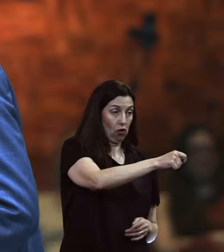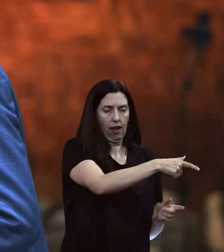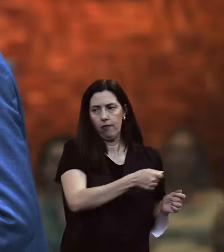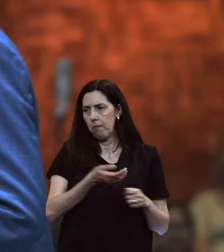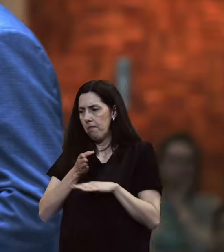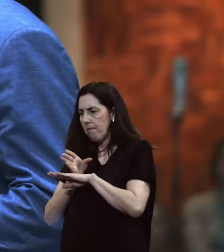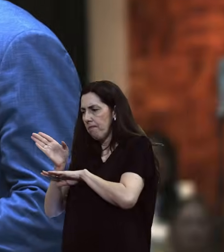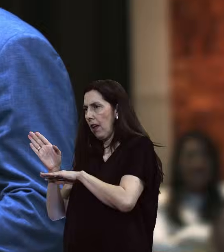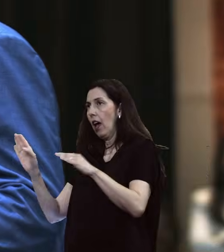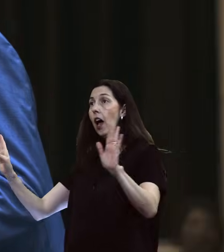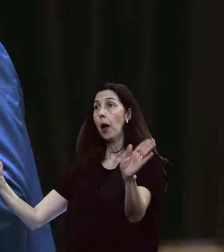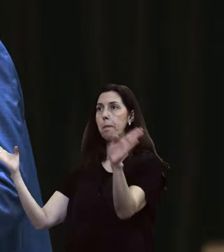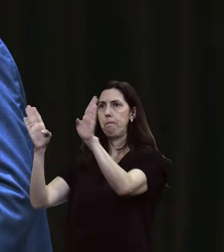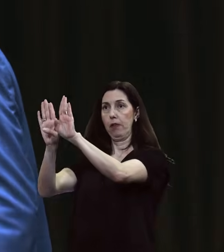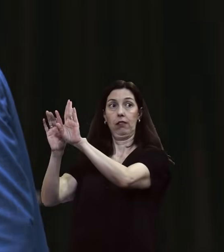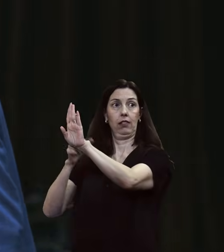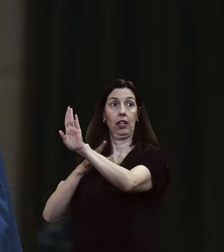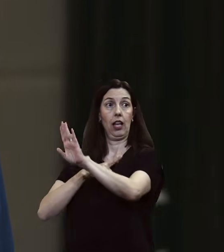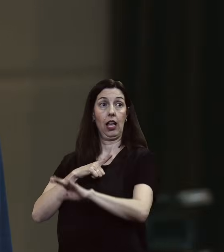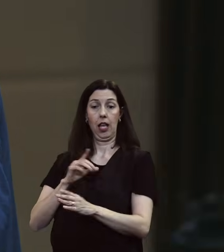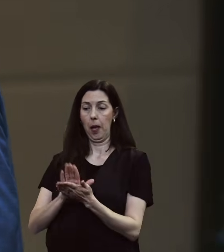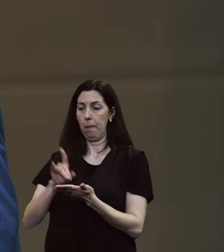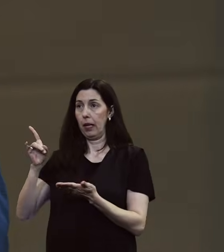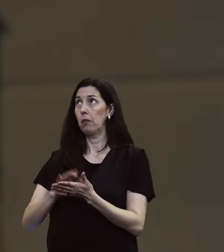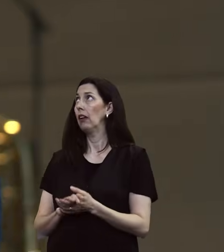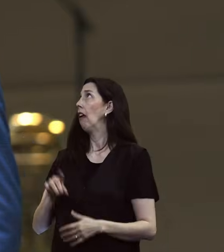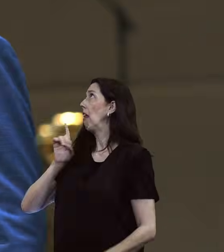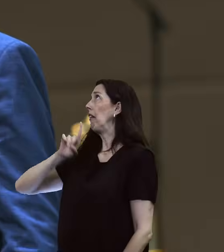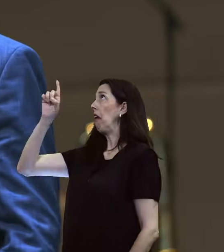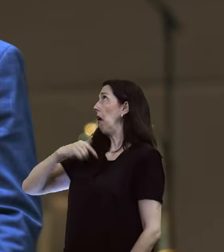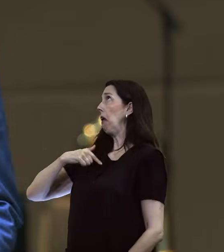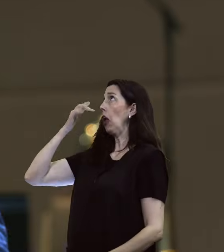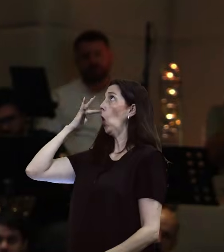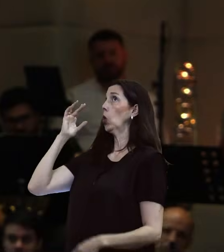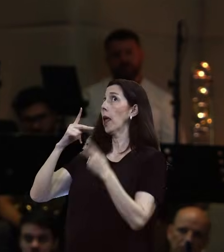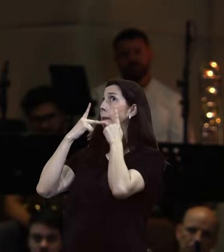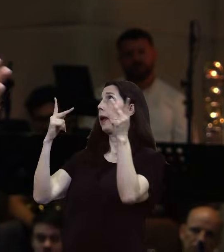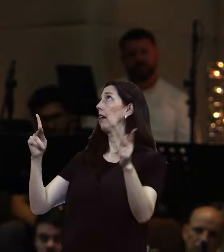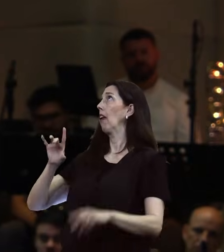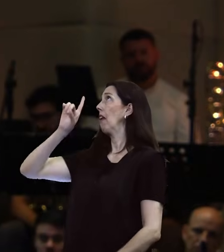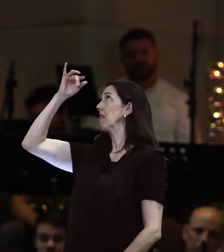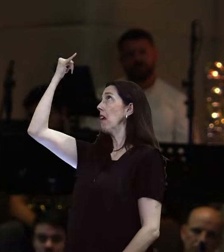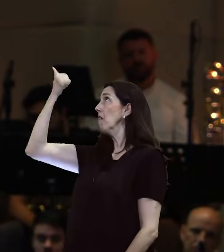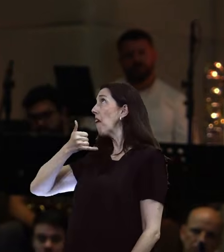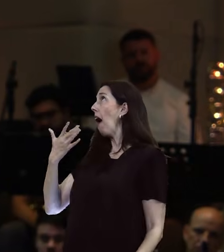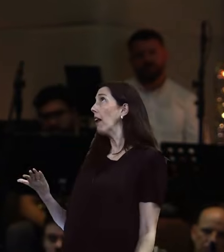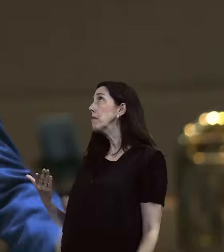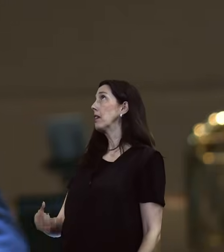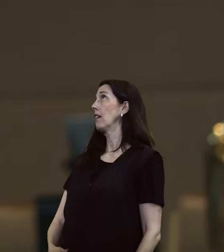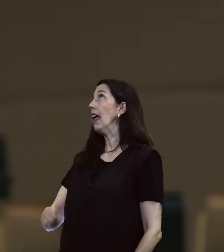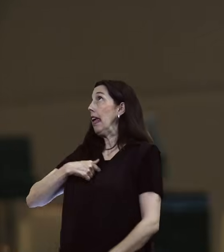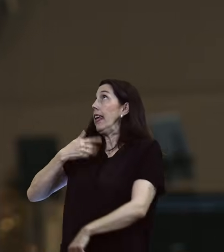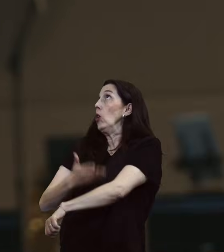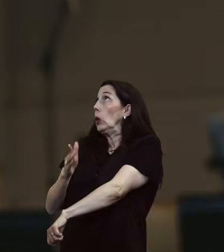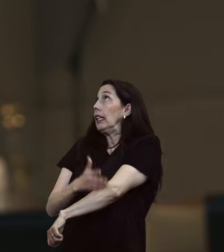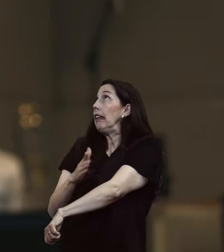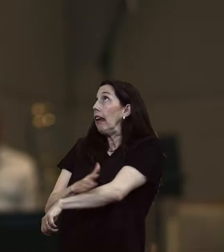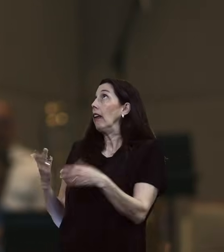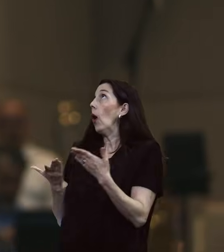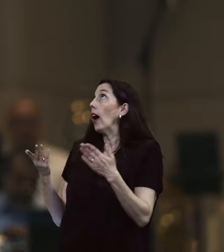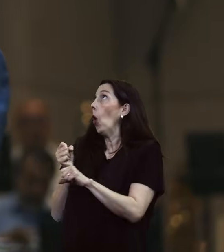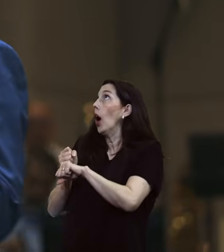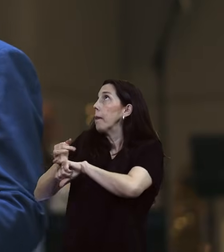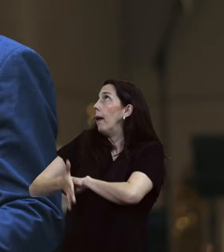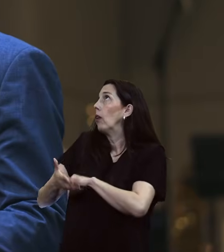não sei o que eu vou falar para esse povo amanhã. Por favor, me visita aqui. Eu treino aqui de noite, se for